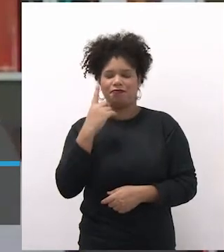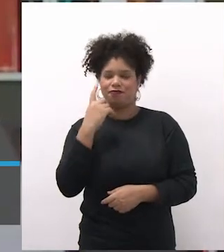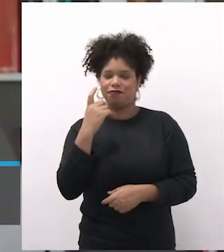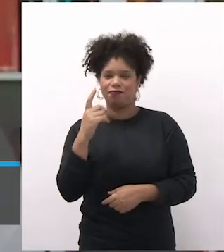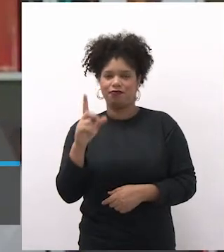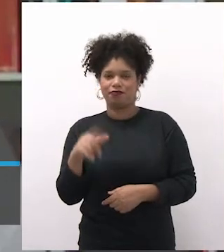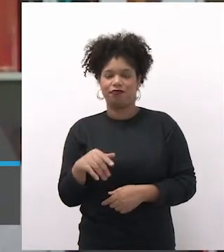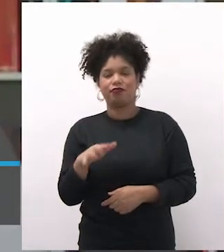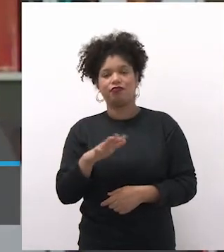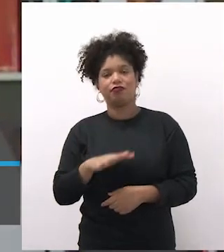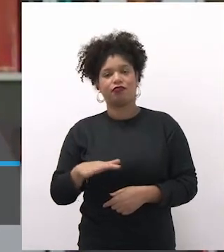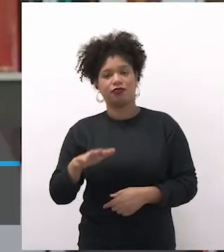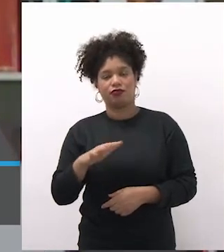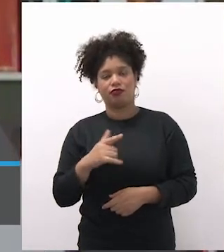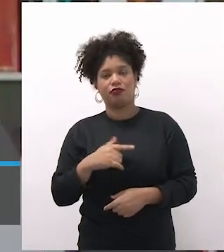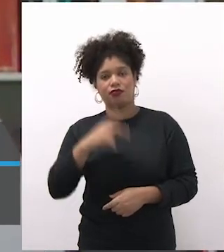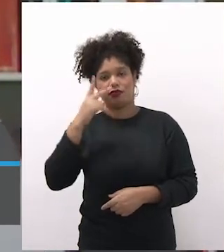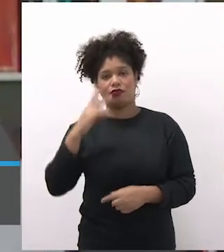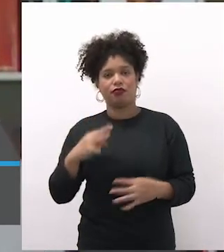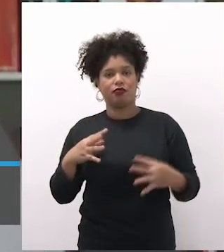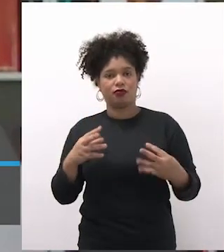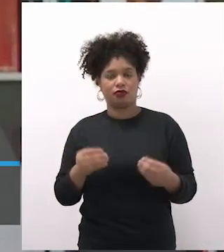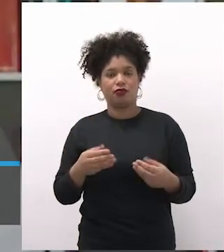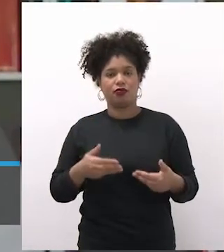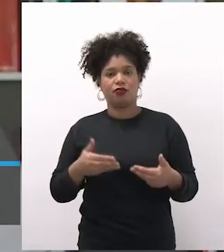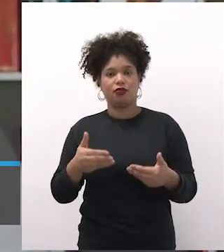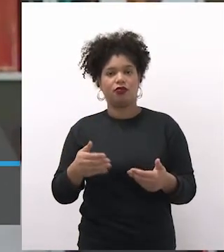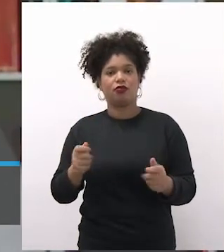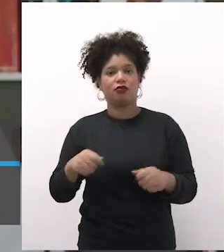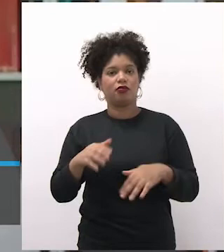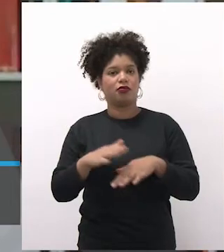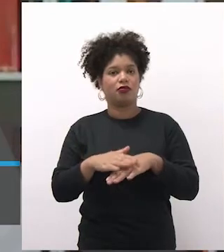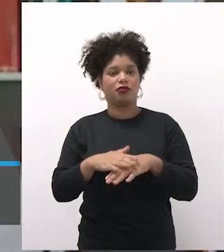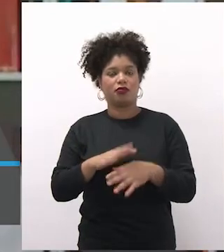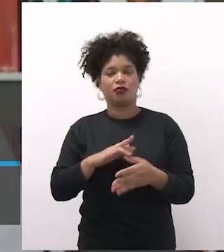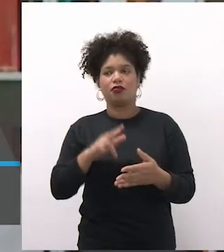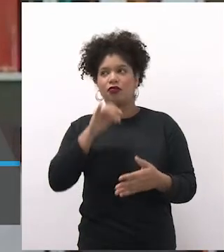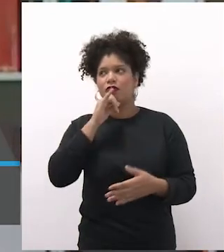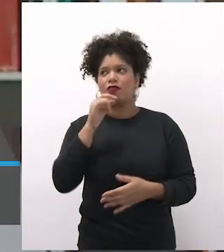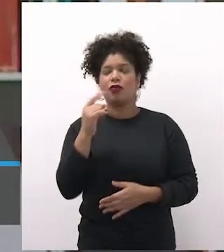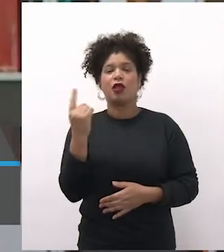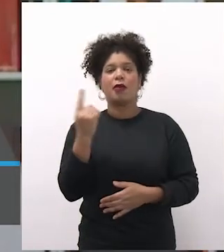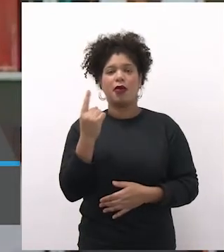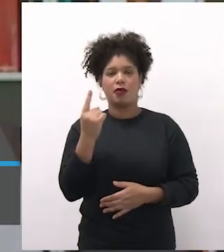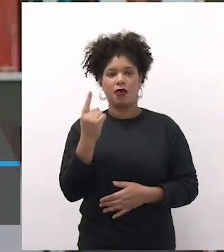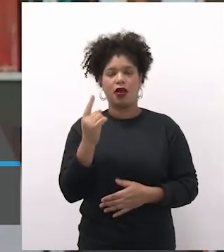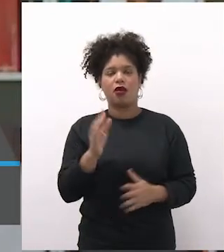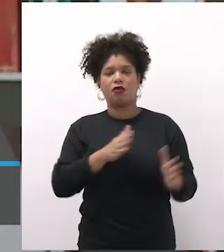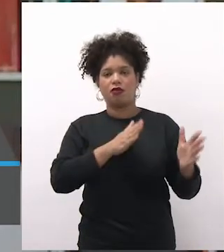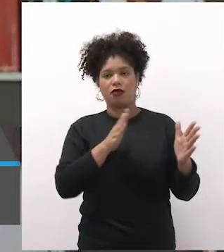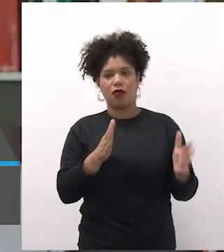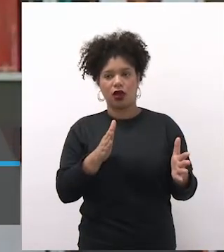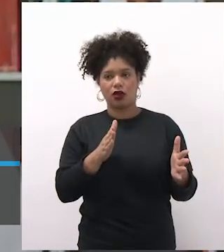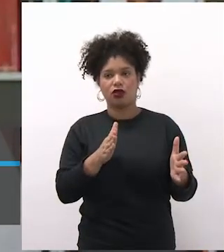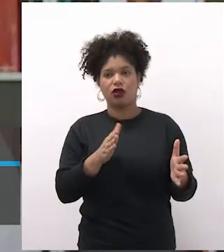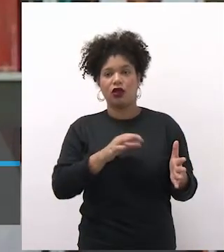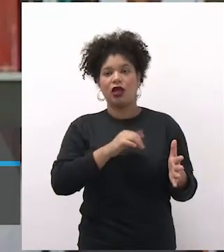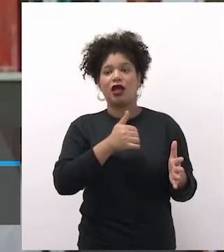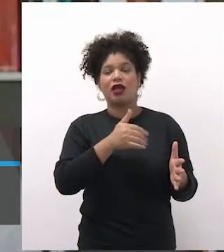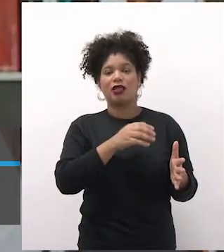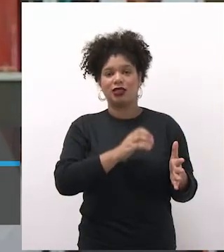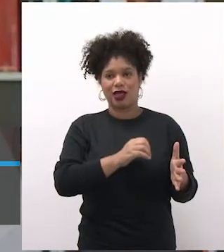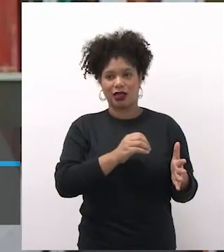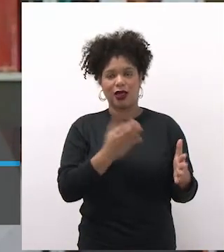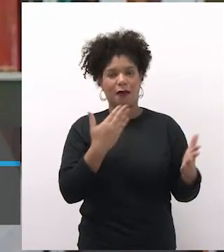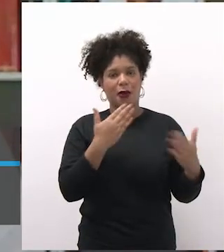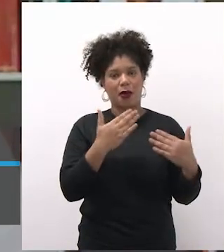os convidados vão... Ele conseguiu fazer, por exemplo, na primeira temporada, achei super interessante, 10 bate-papos, na segunda